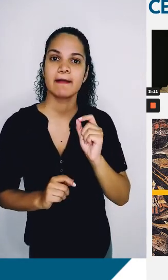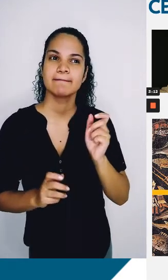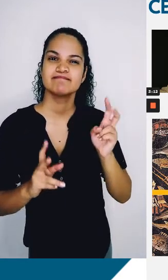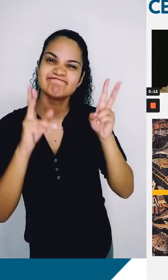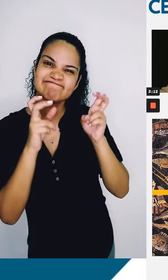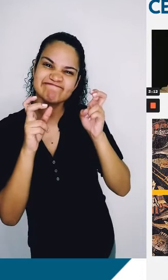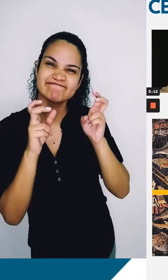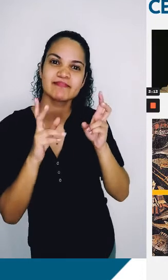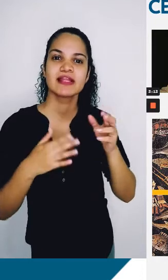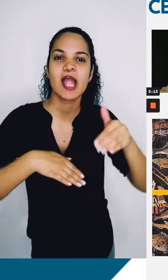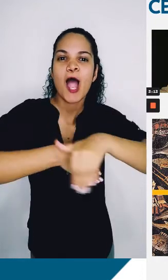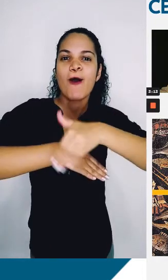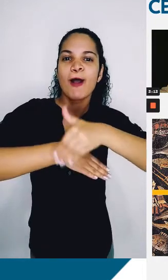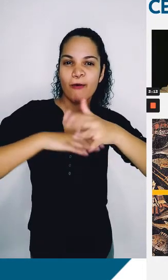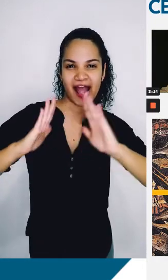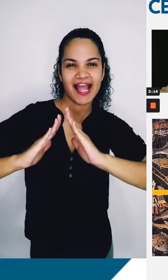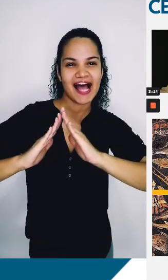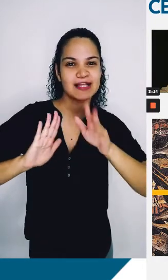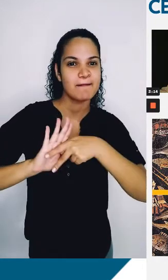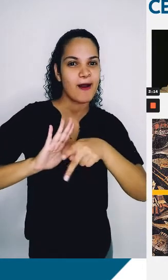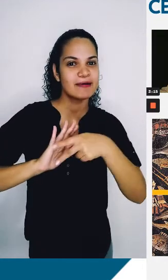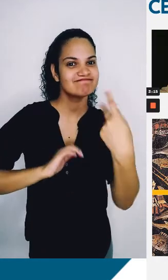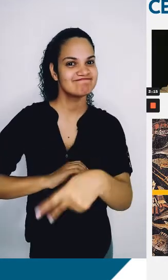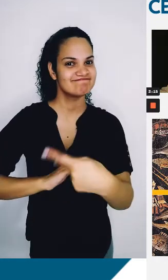a gente pode dizer que é, entre aspas, o endereço